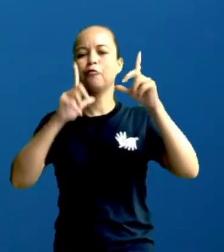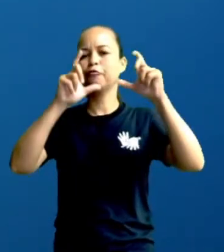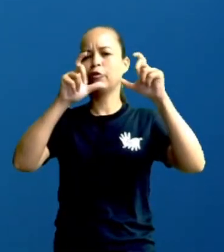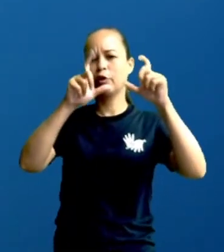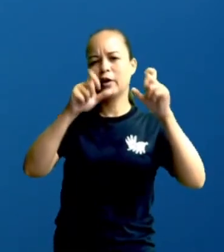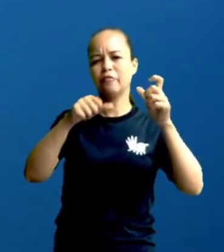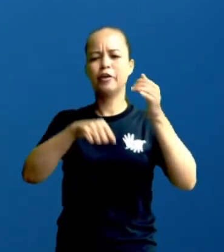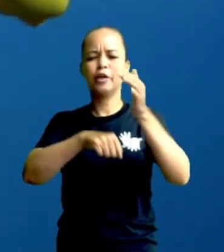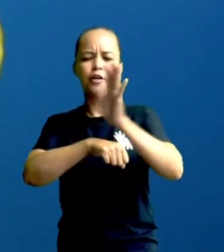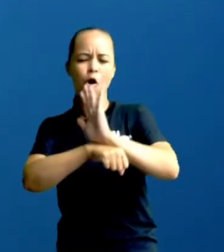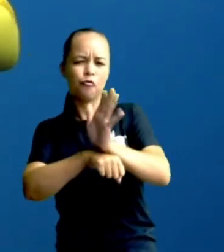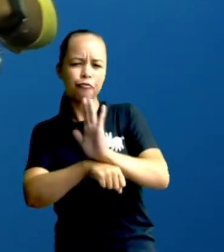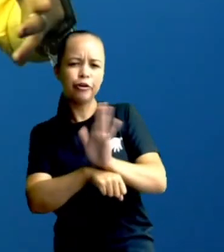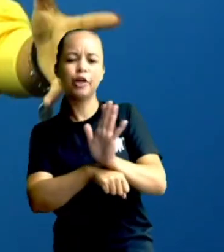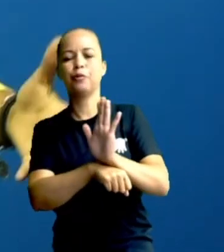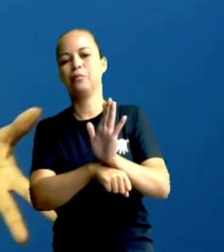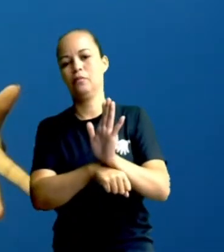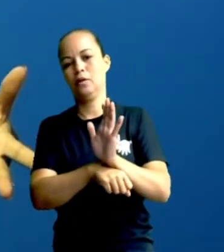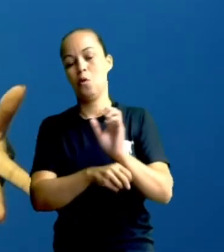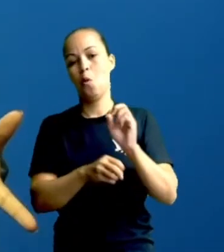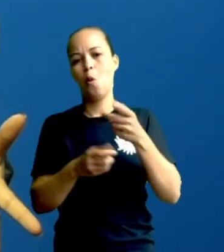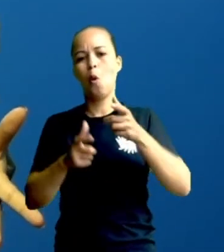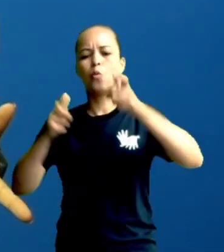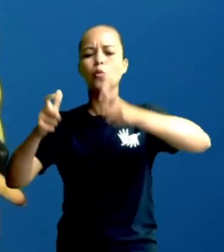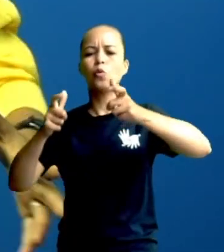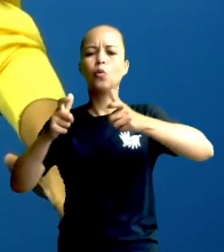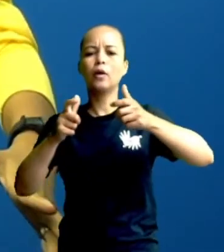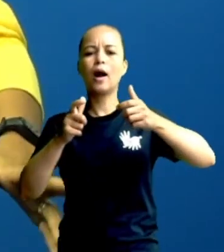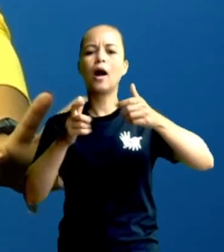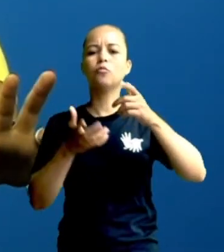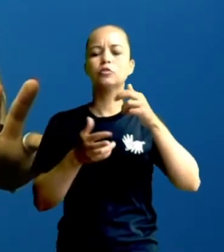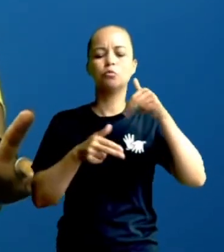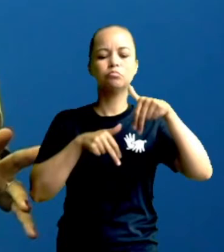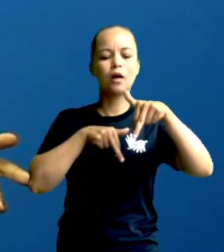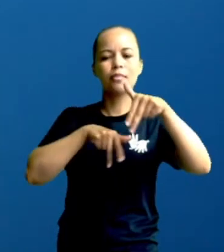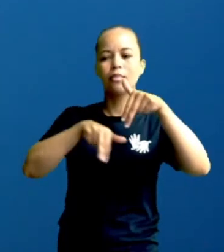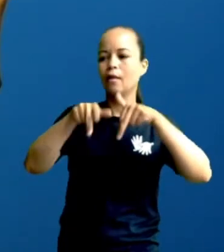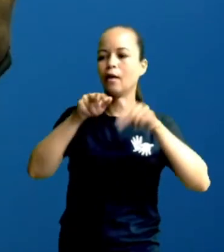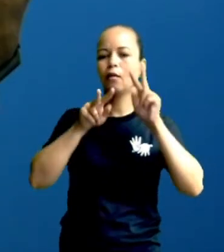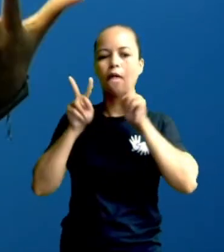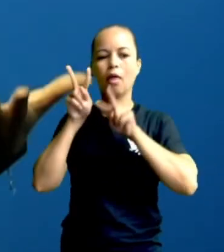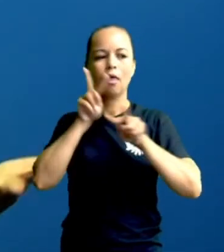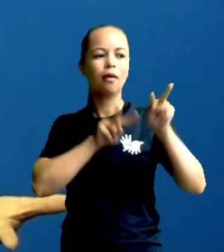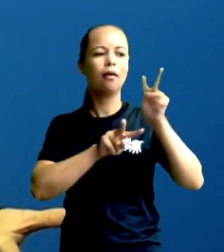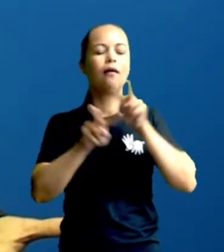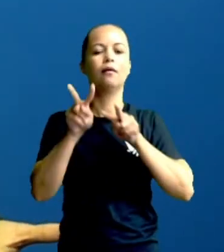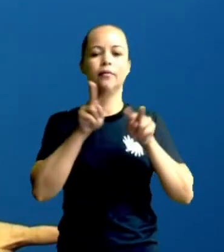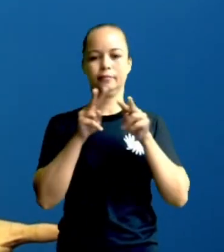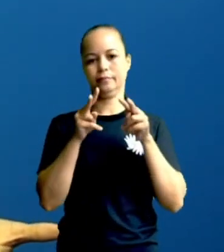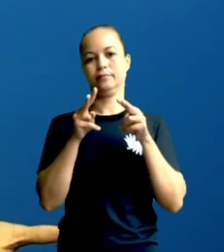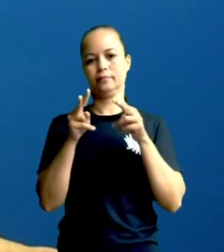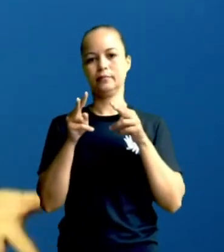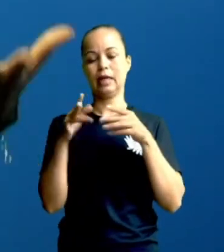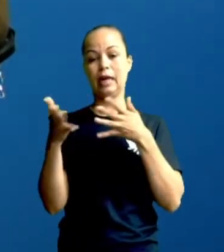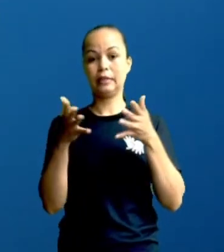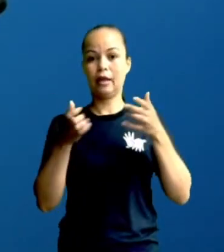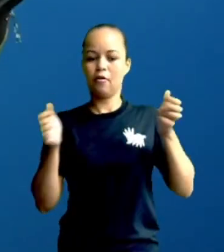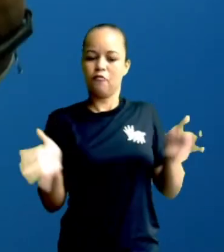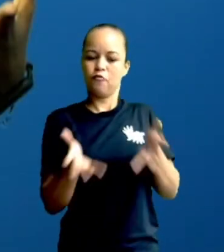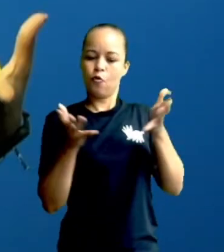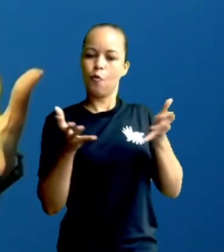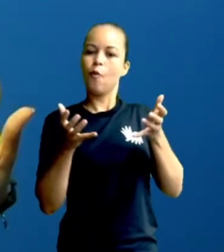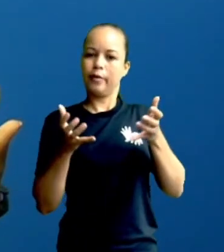um filme, ou até por um lugar por onde eu passei. Essa paisagem, ela tem influência do meio. Ou seja,